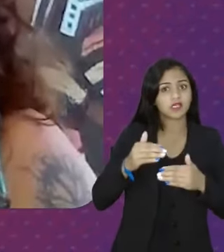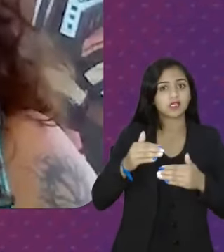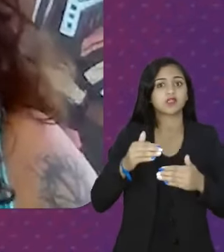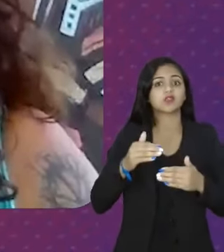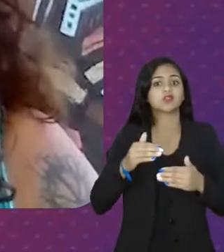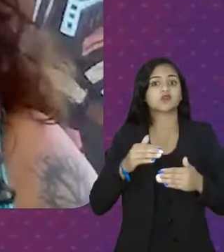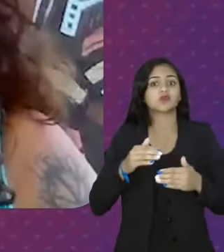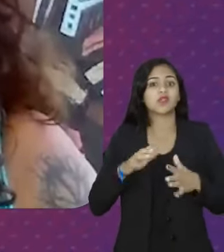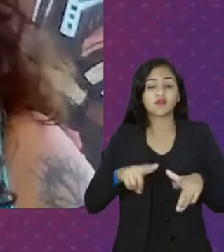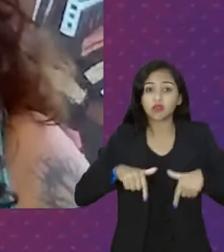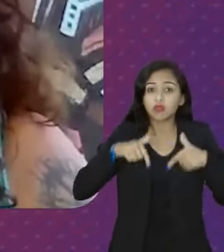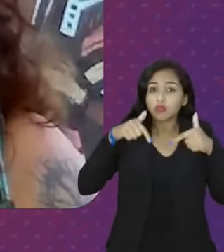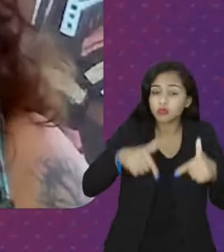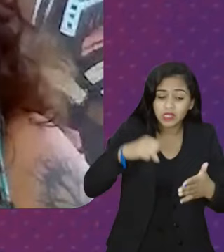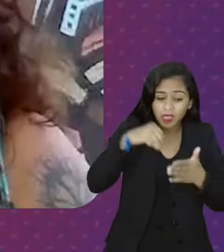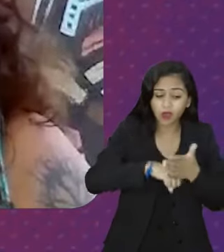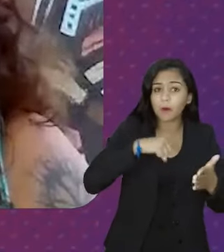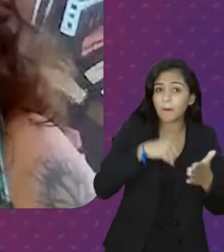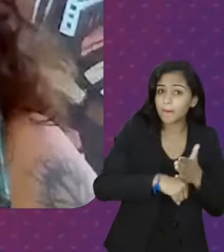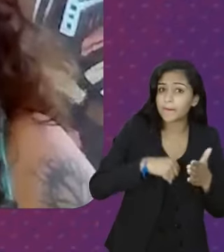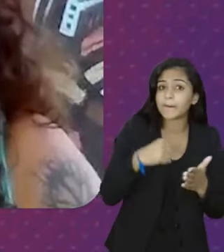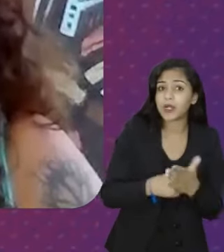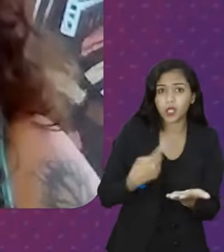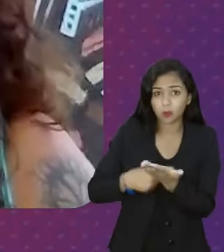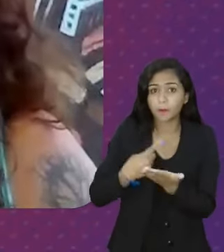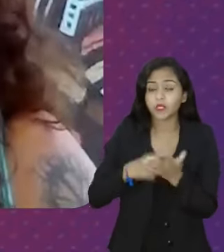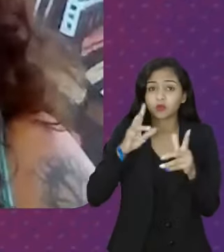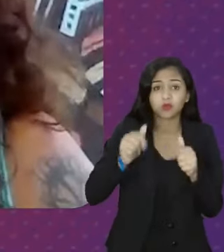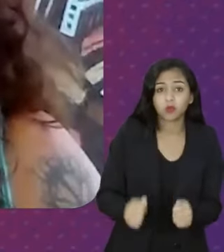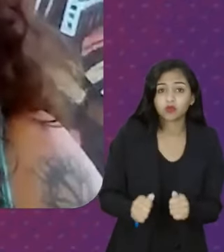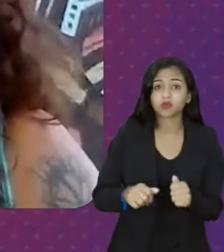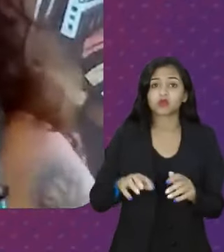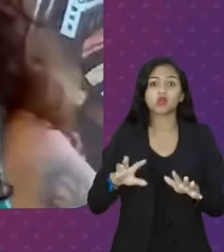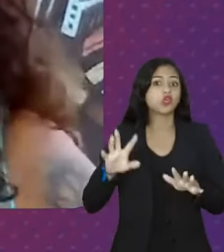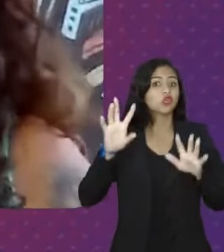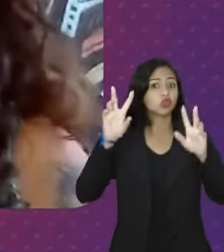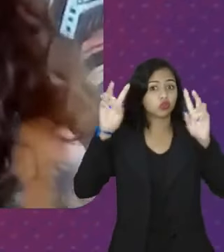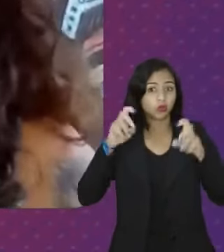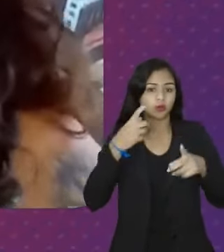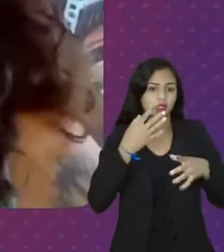muito para que ele seja cumprido, principalmente em relação ao Conselho Tutelar.